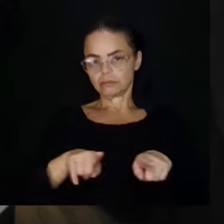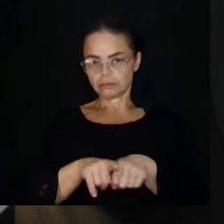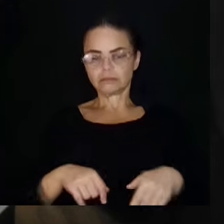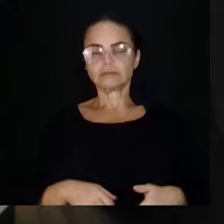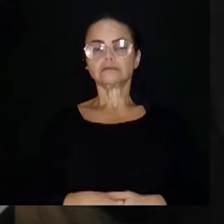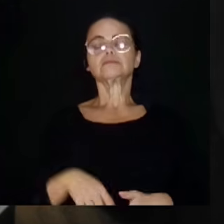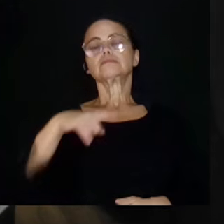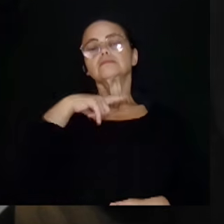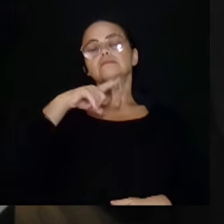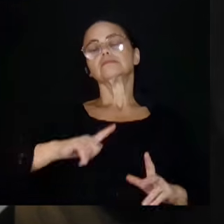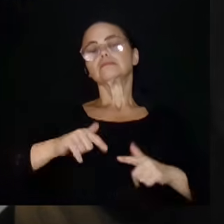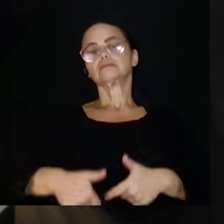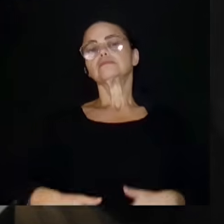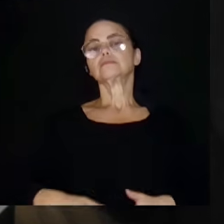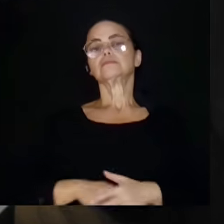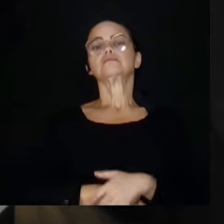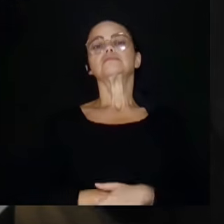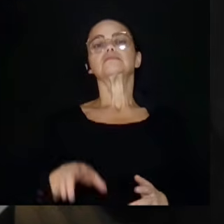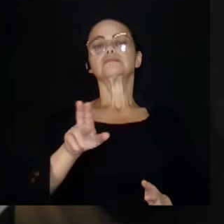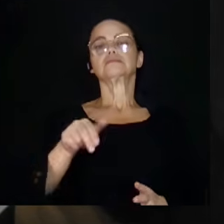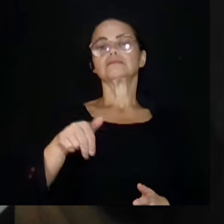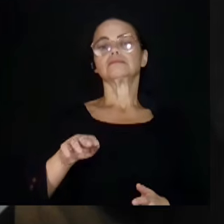na UNEGRO. Isso. Né?